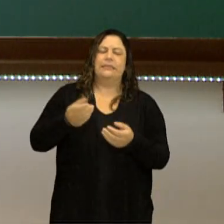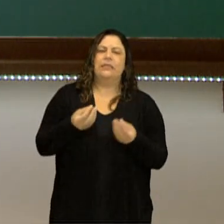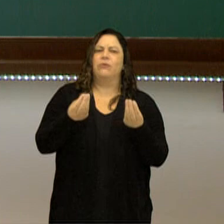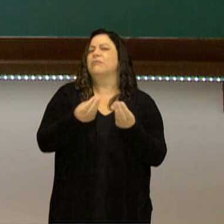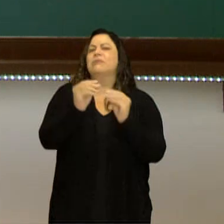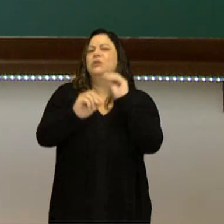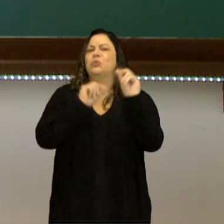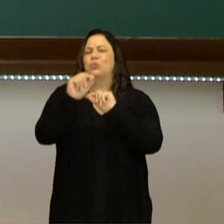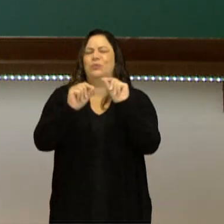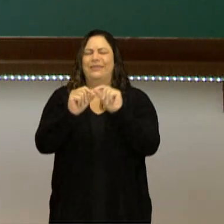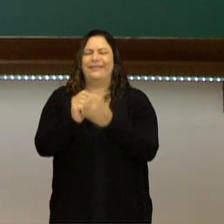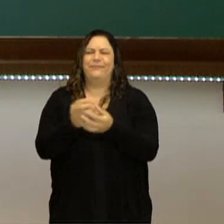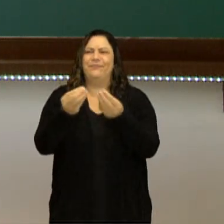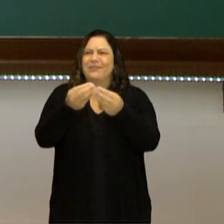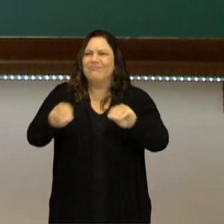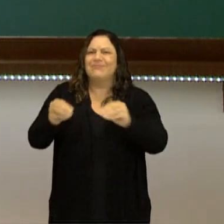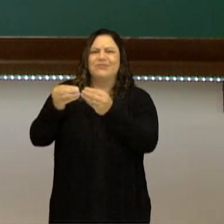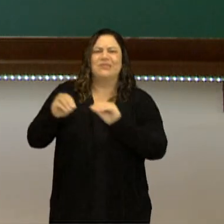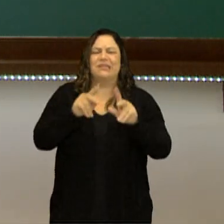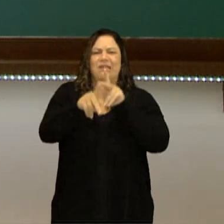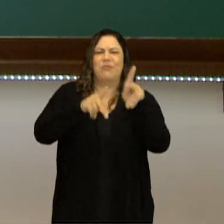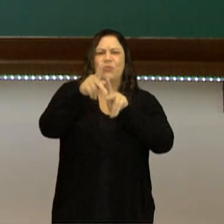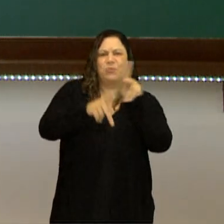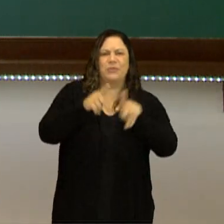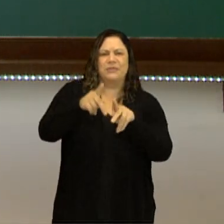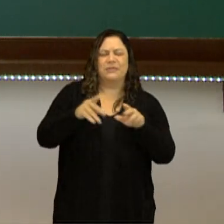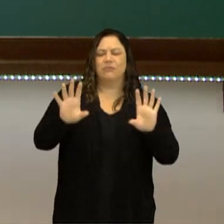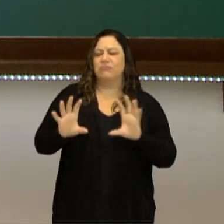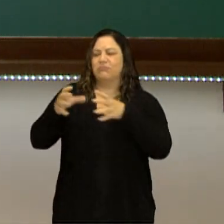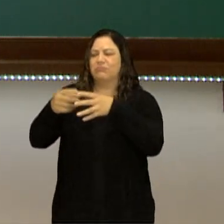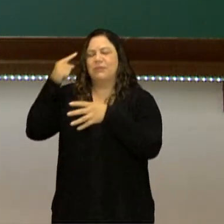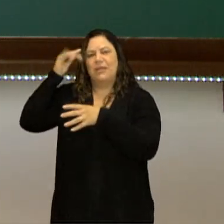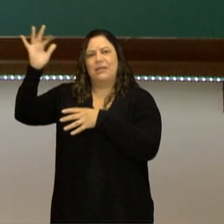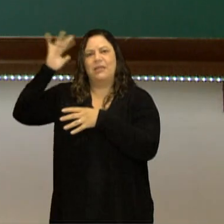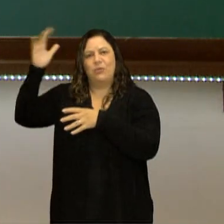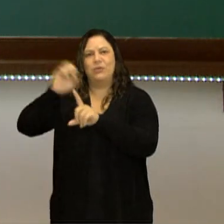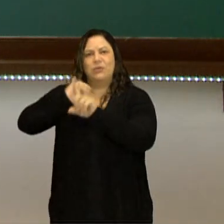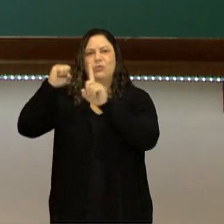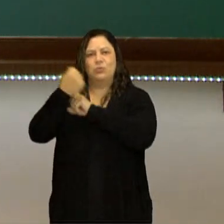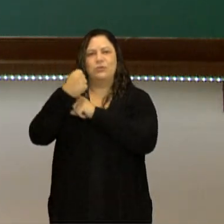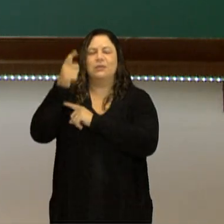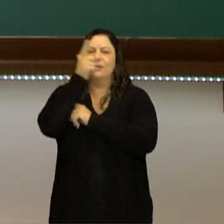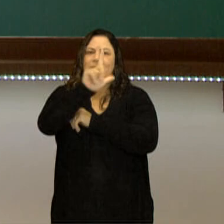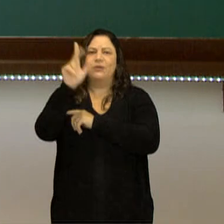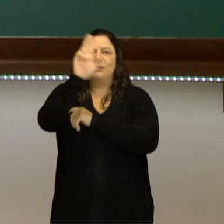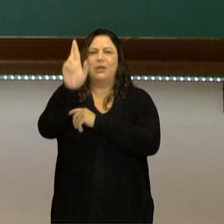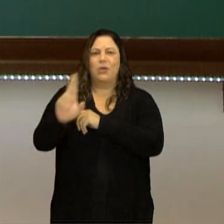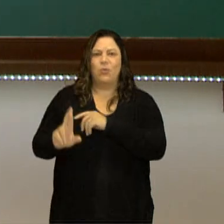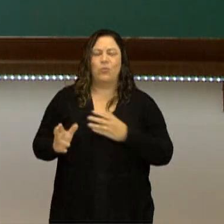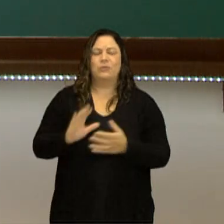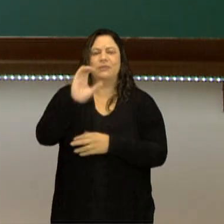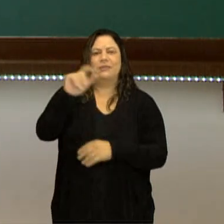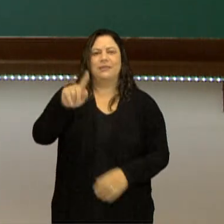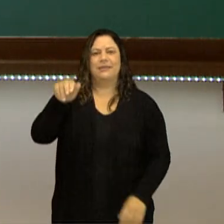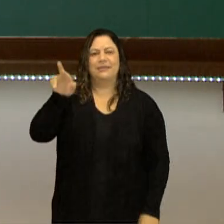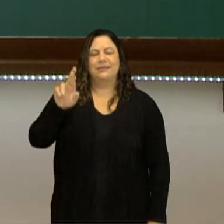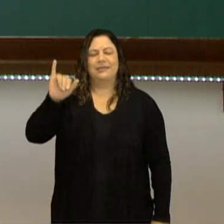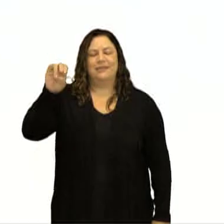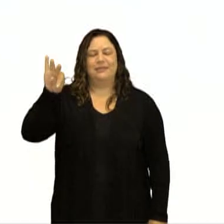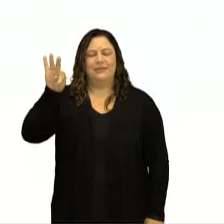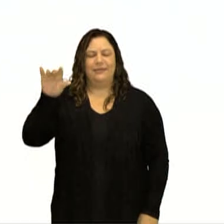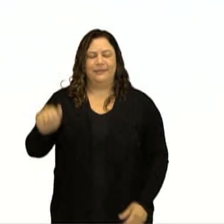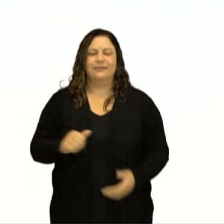da população e o espaço que a teoria socialista ganhou na Rússia czarista? E a resposta é que a população